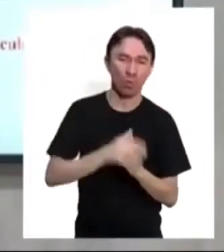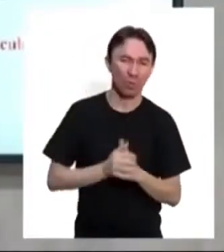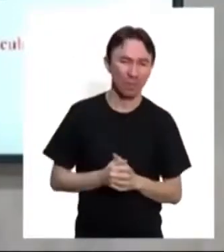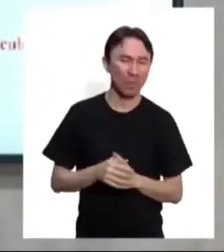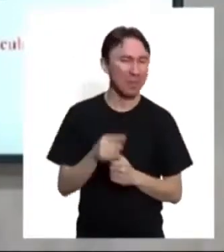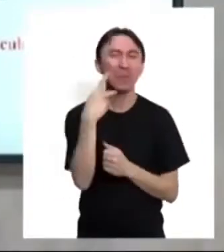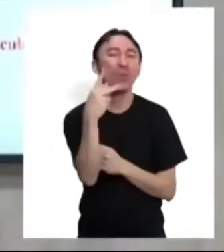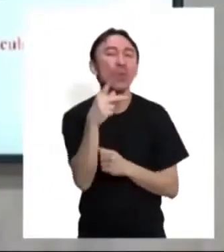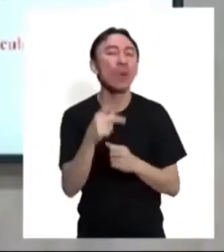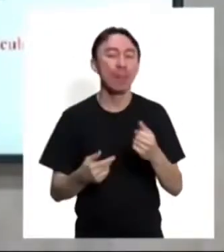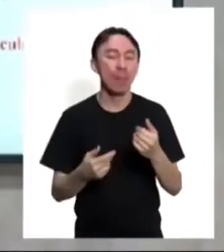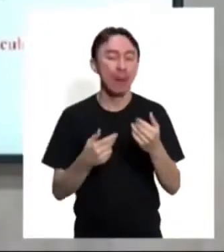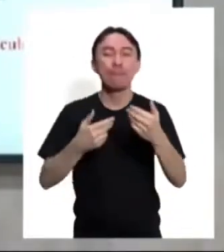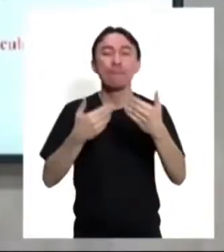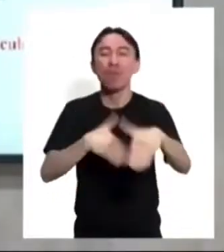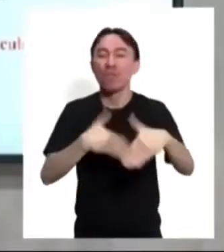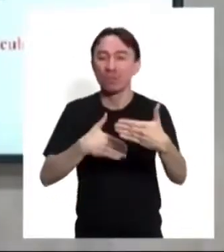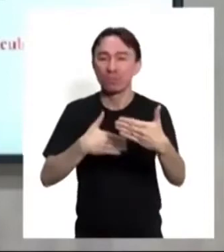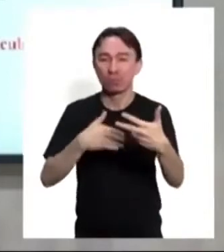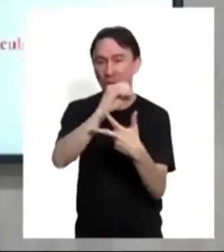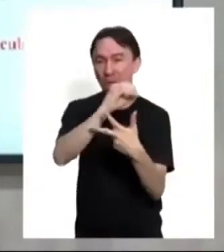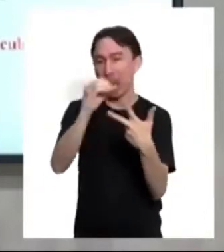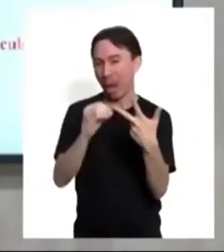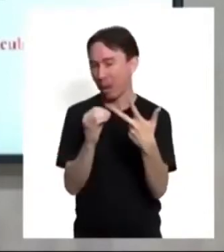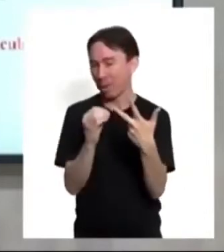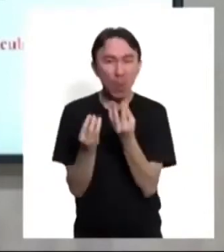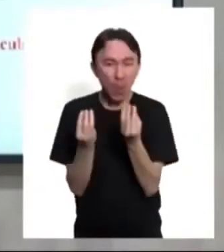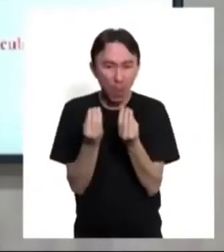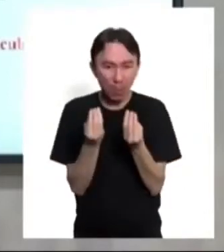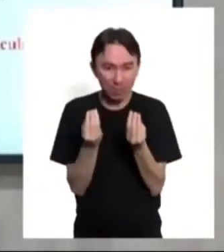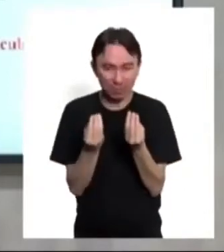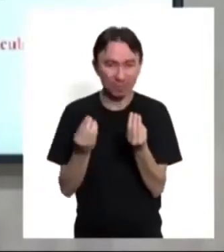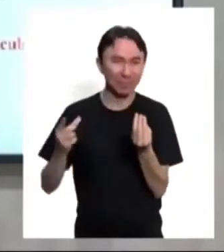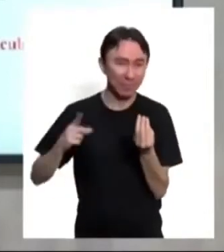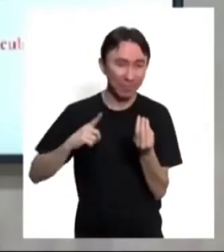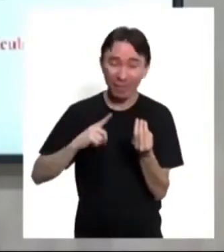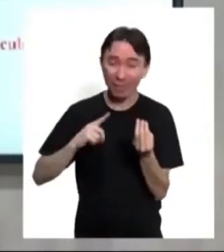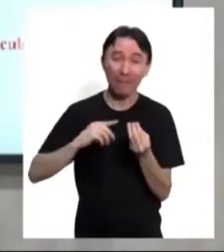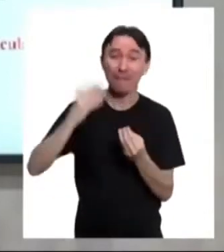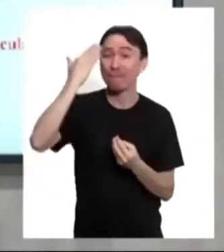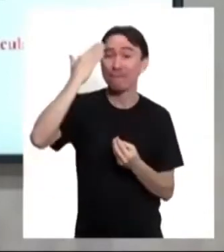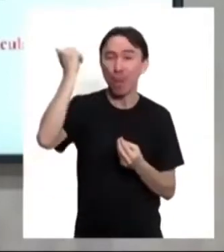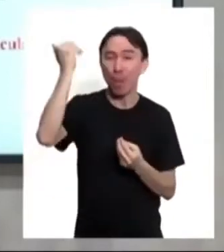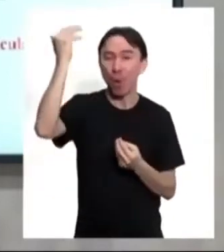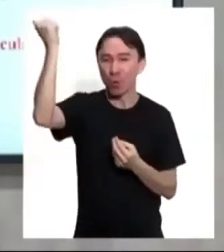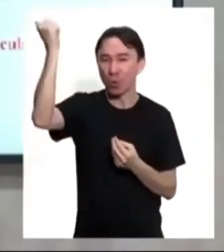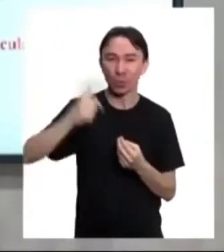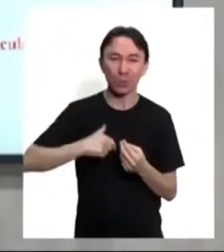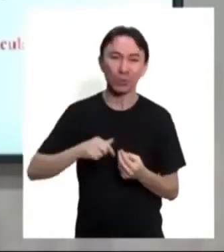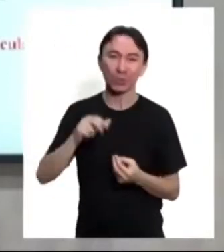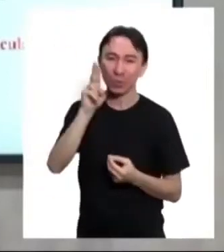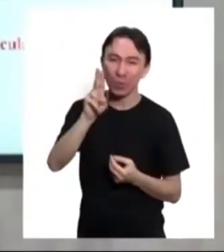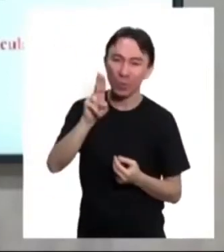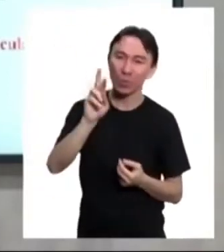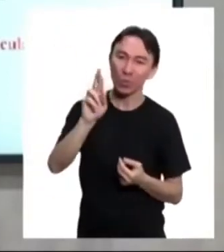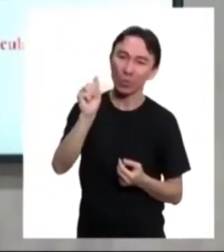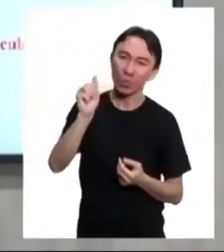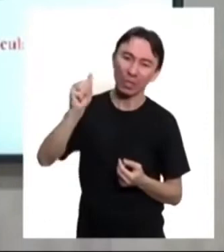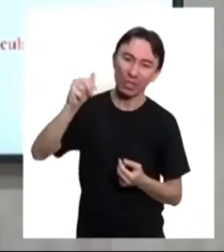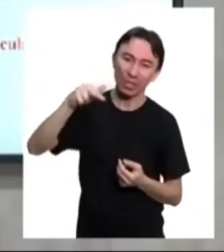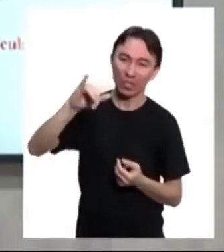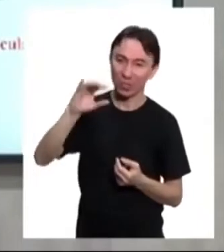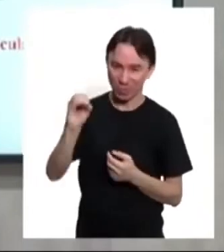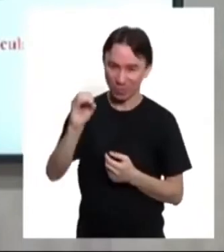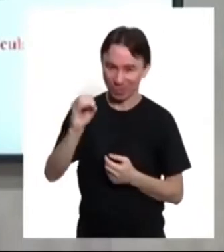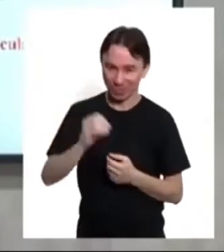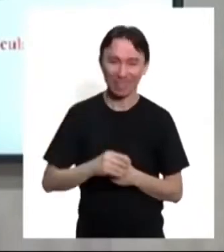na prova do Enem? Gente, aqui está um elemento muito famoso, o urânio. A sua massa é 238 e